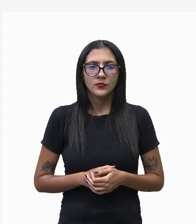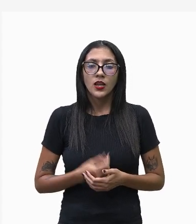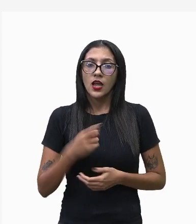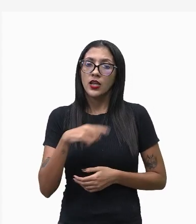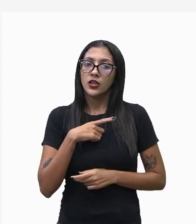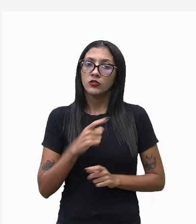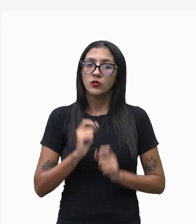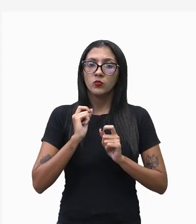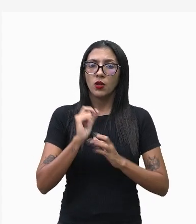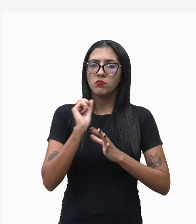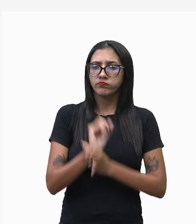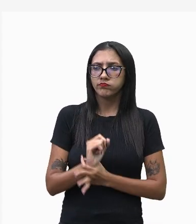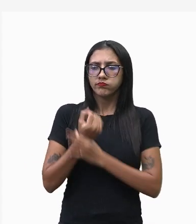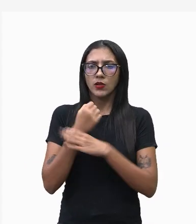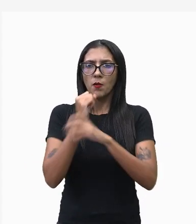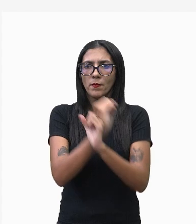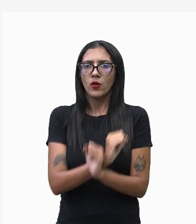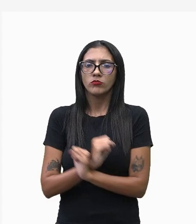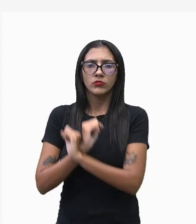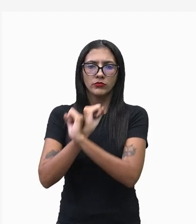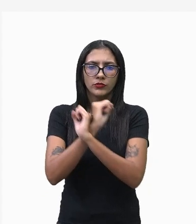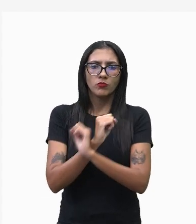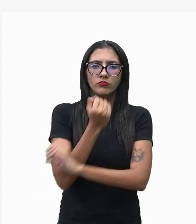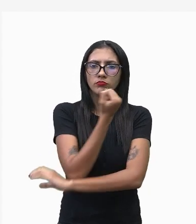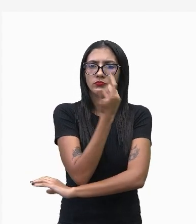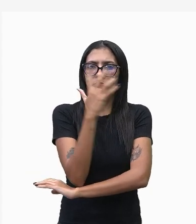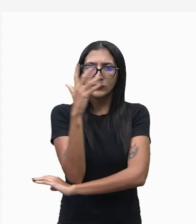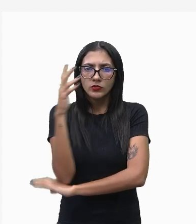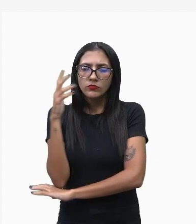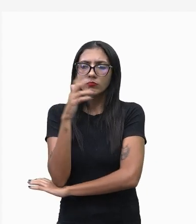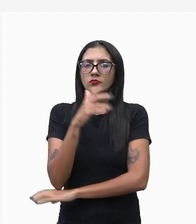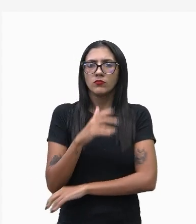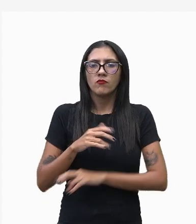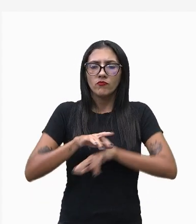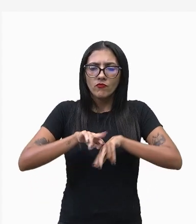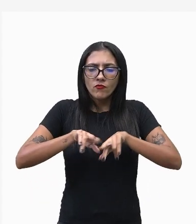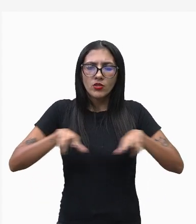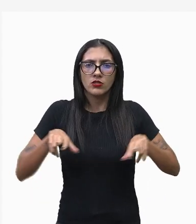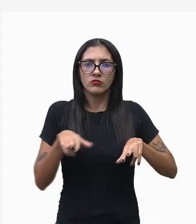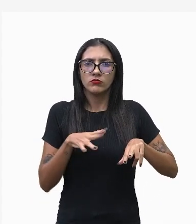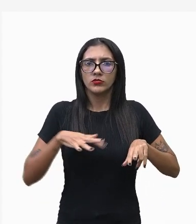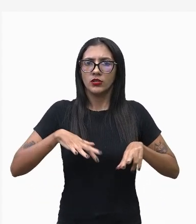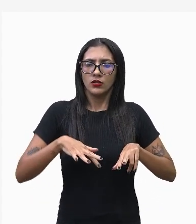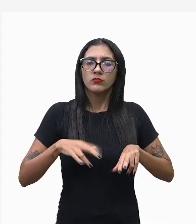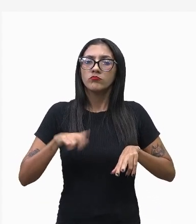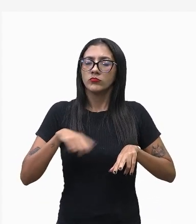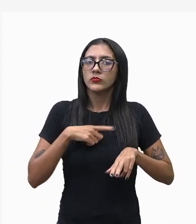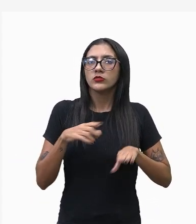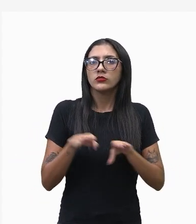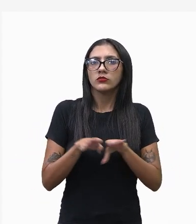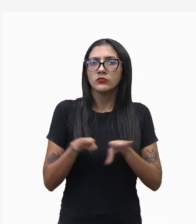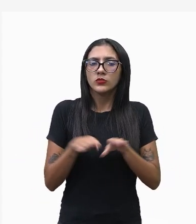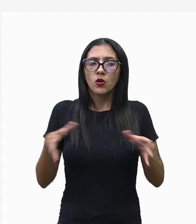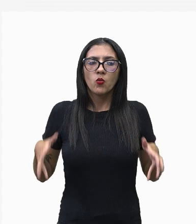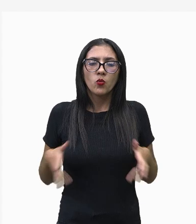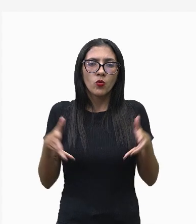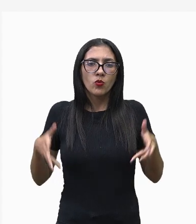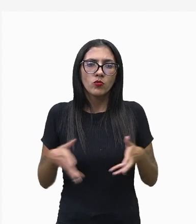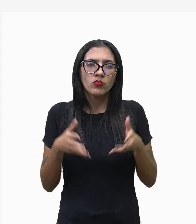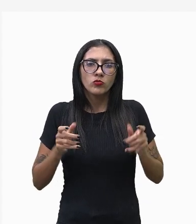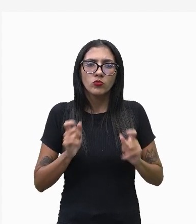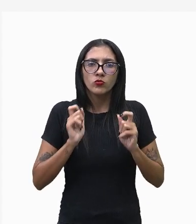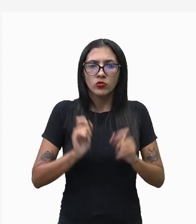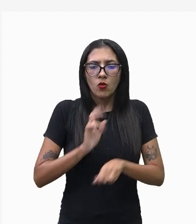assegura proteção ambiental em múltiplas escalas espaciais, né, que promove a conservação